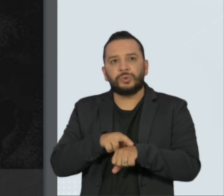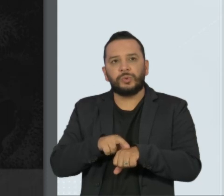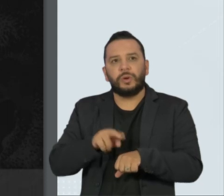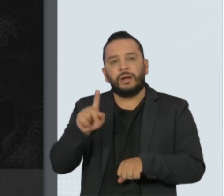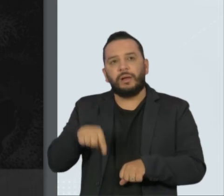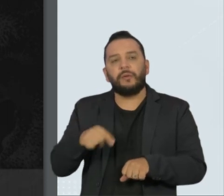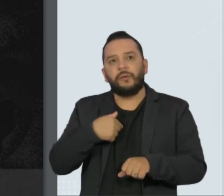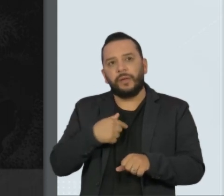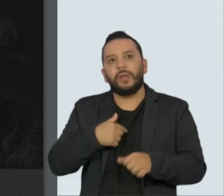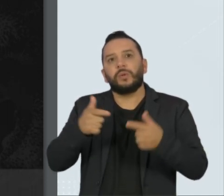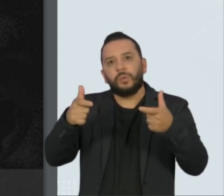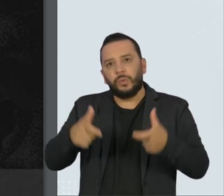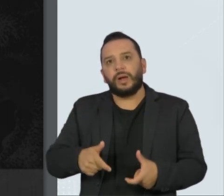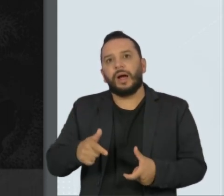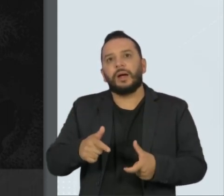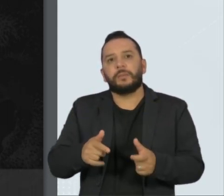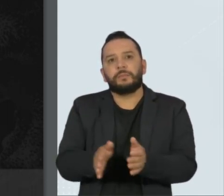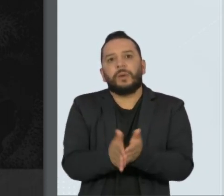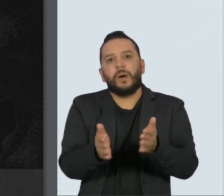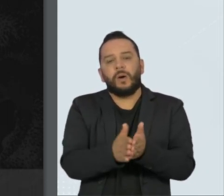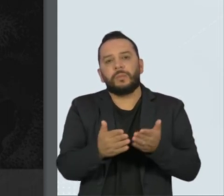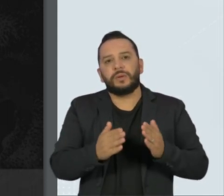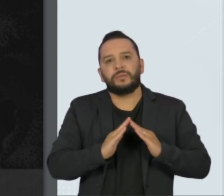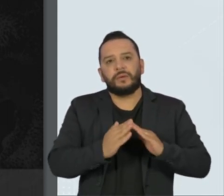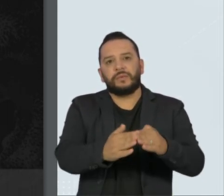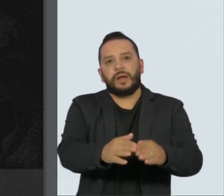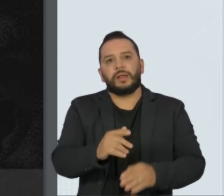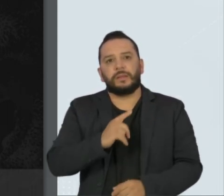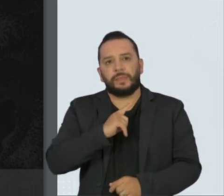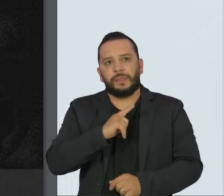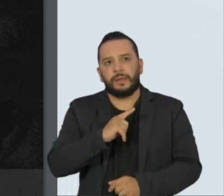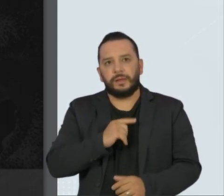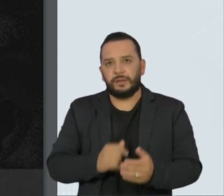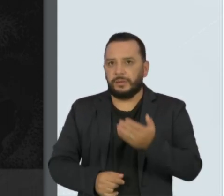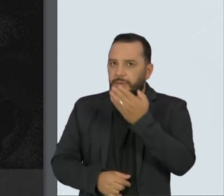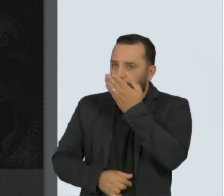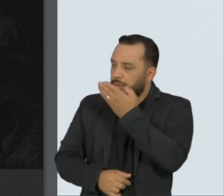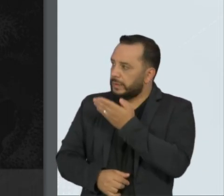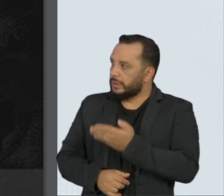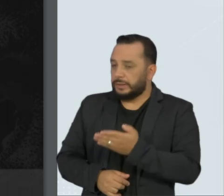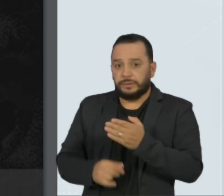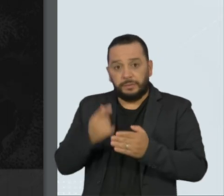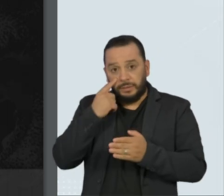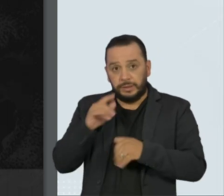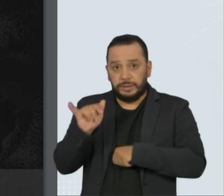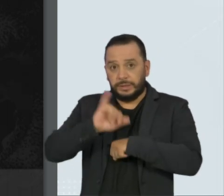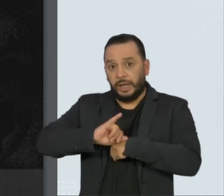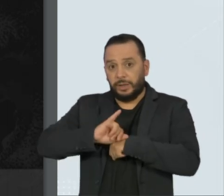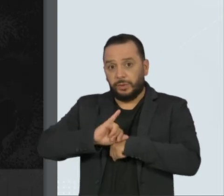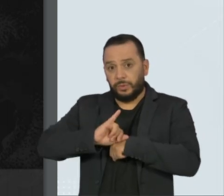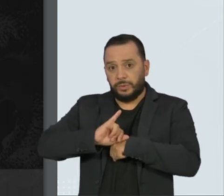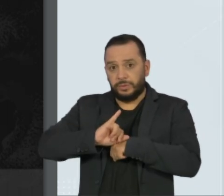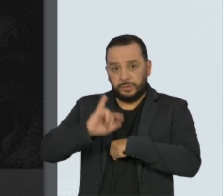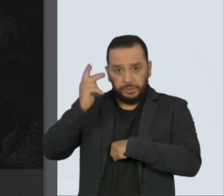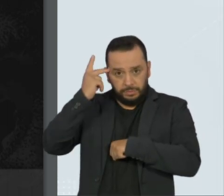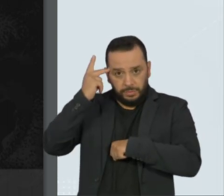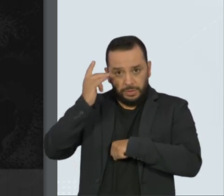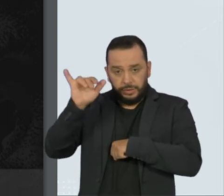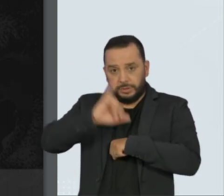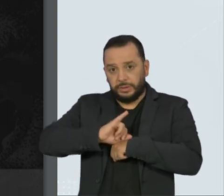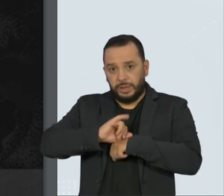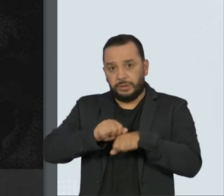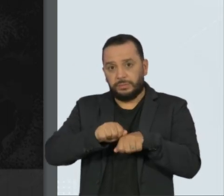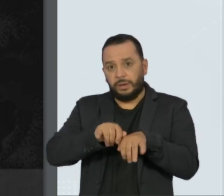populações vulneráveis. Então veja, a epidemia se expandiu da região central, se expandiu para a